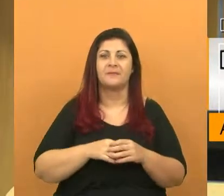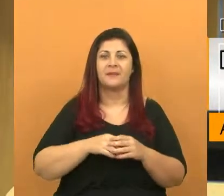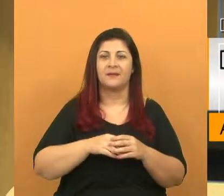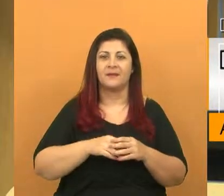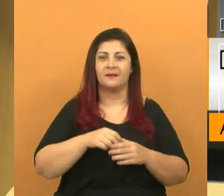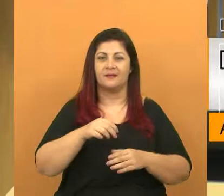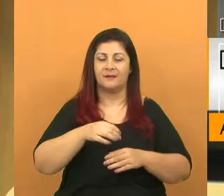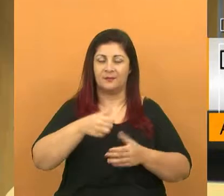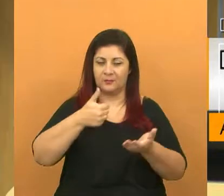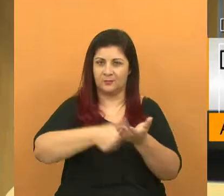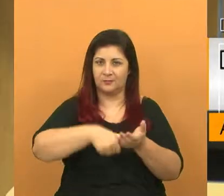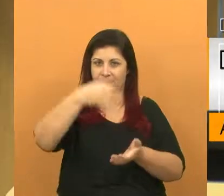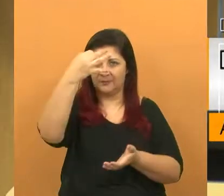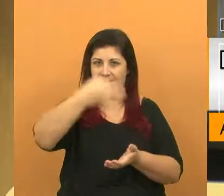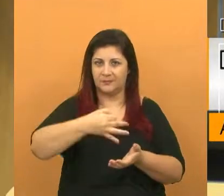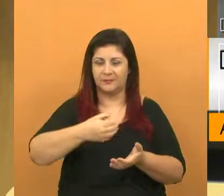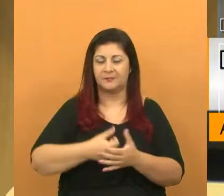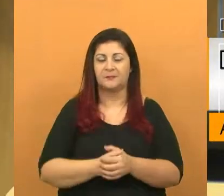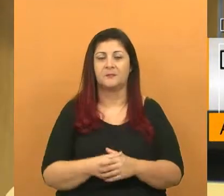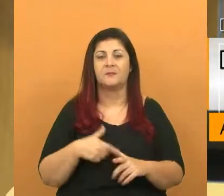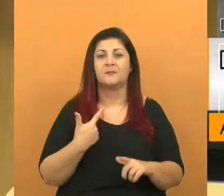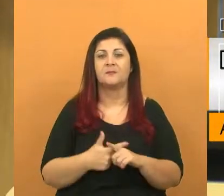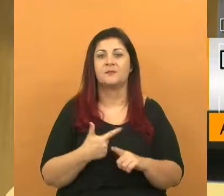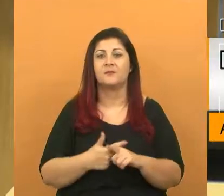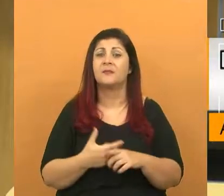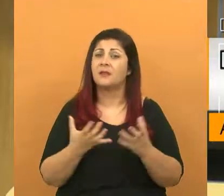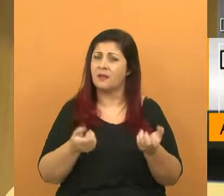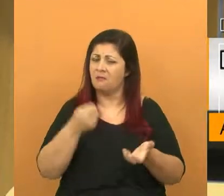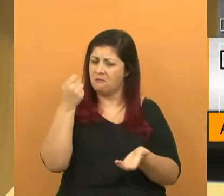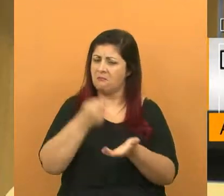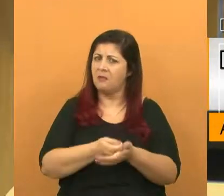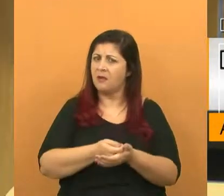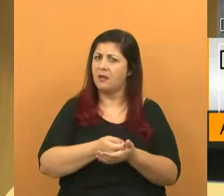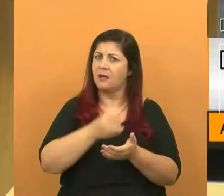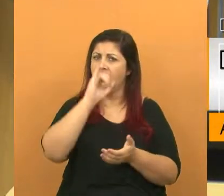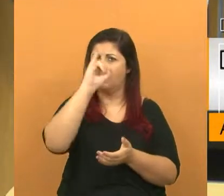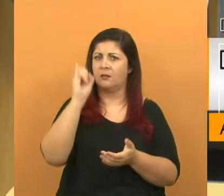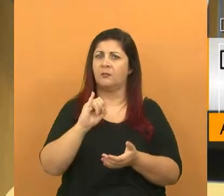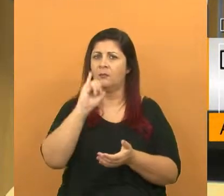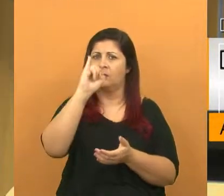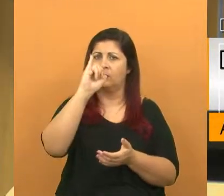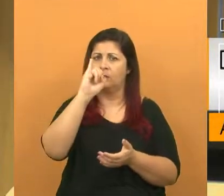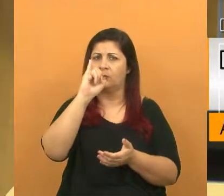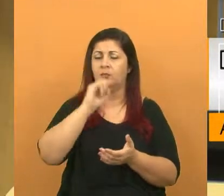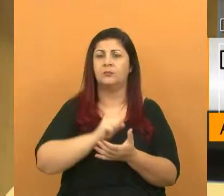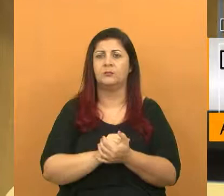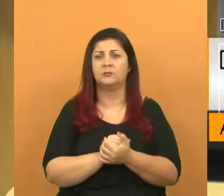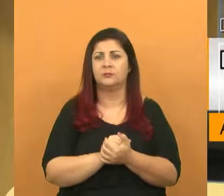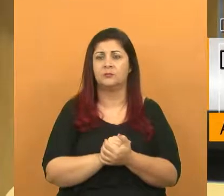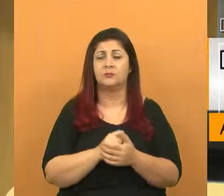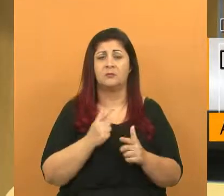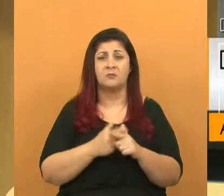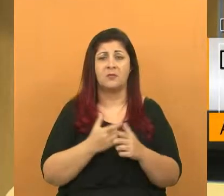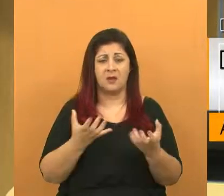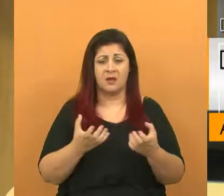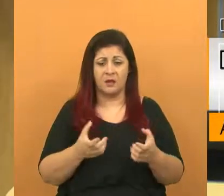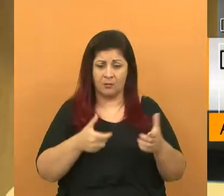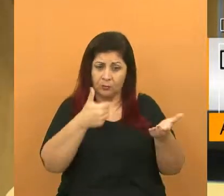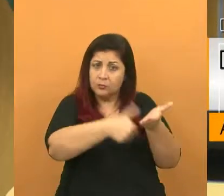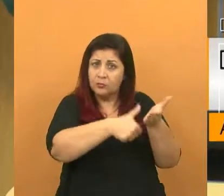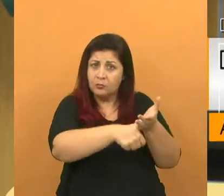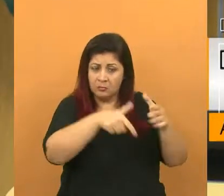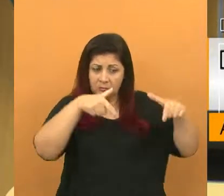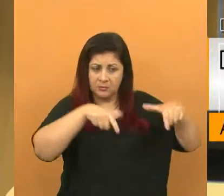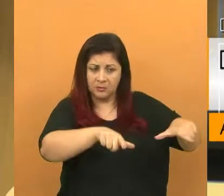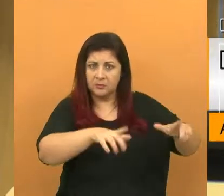porque eles também eles quer pagar imposto na lagoa azul porque também ele quer a escritura do terreno